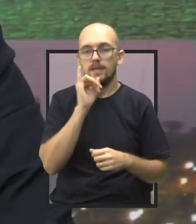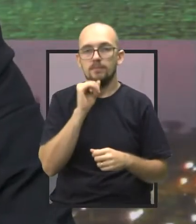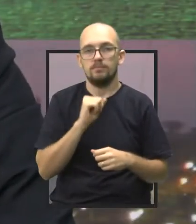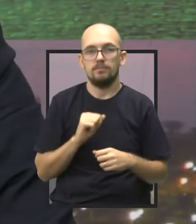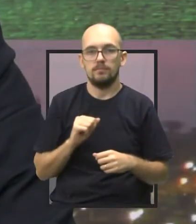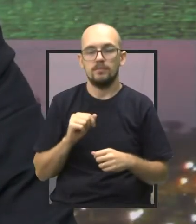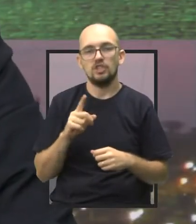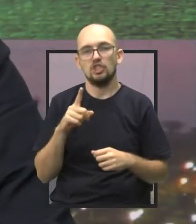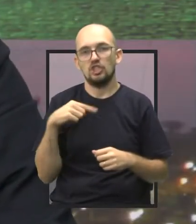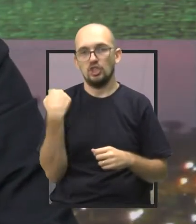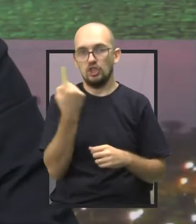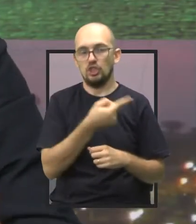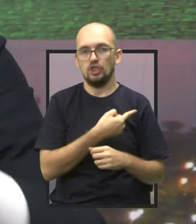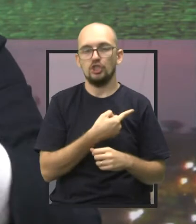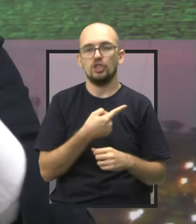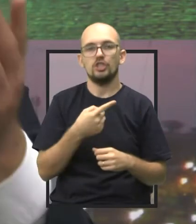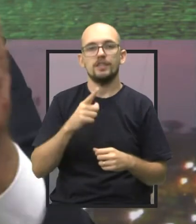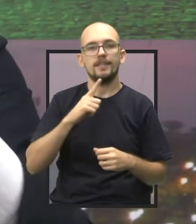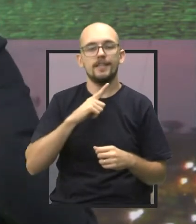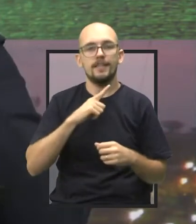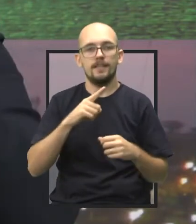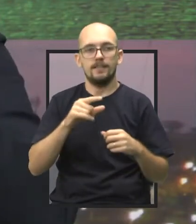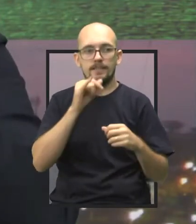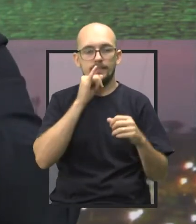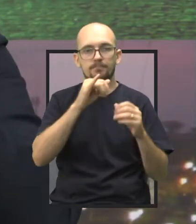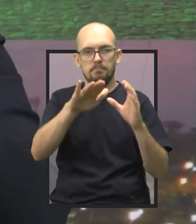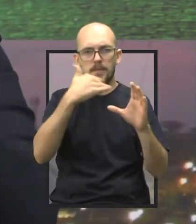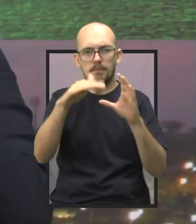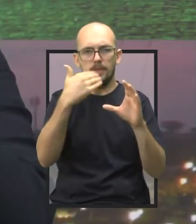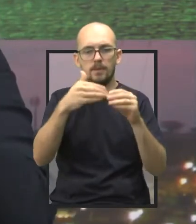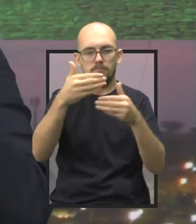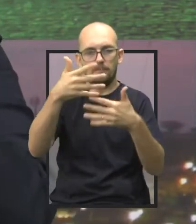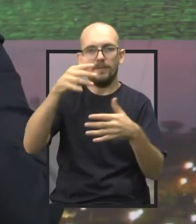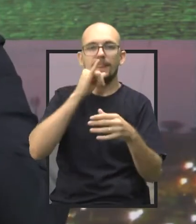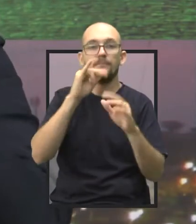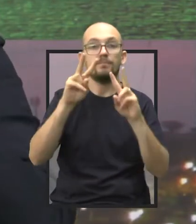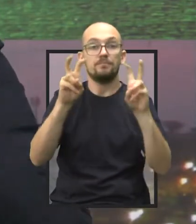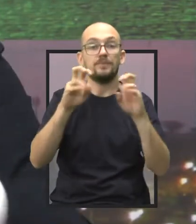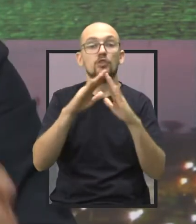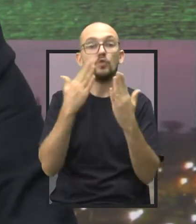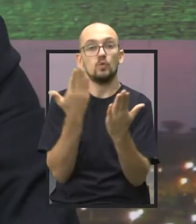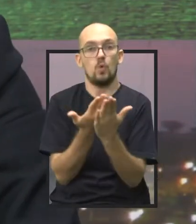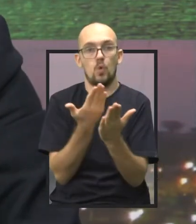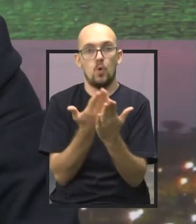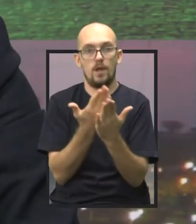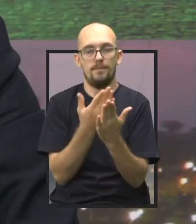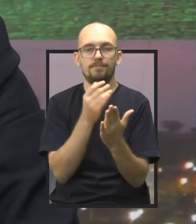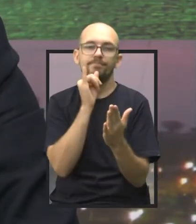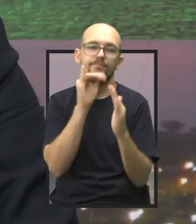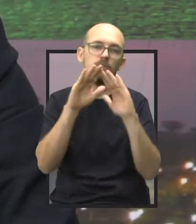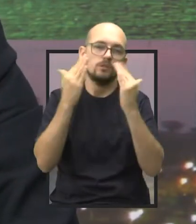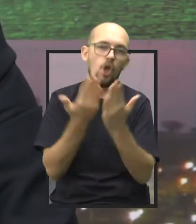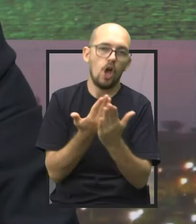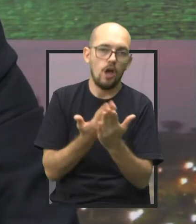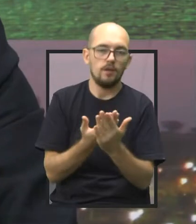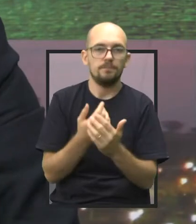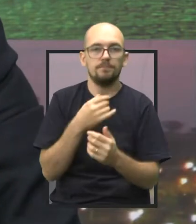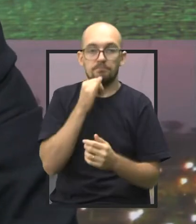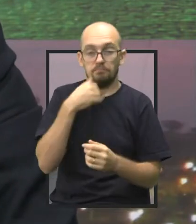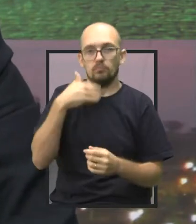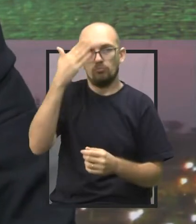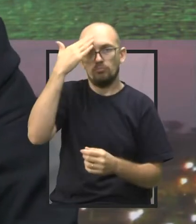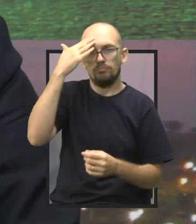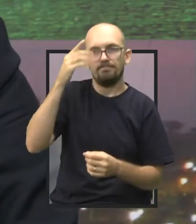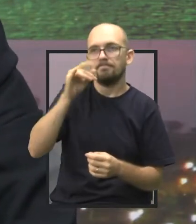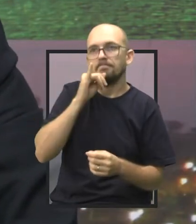gente tem as informações com relação à escola, por exemplo. Né? Eu sei que em determinado ponto da